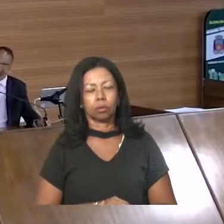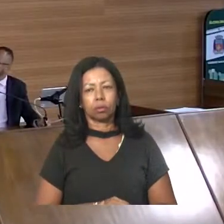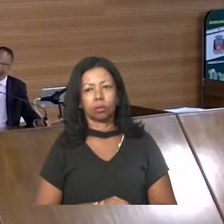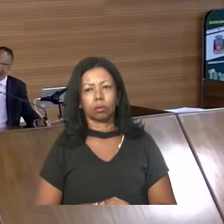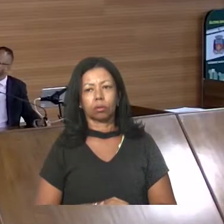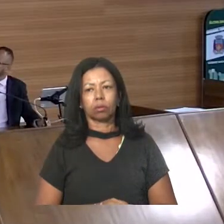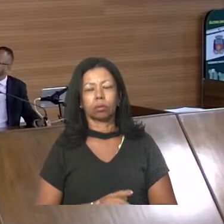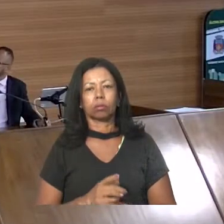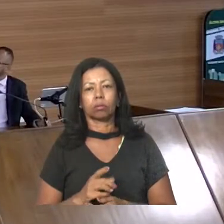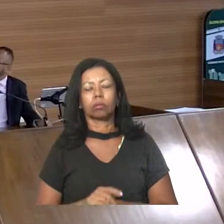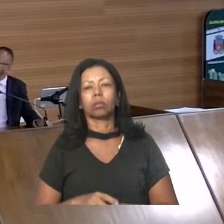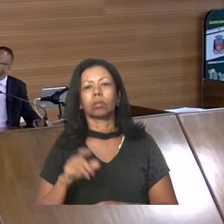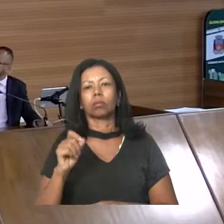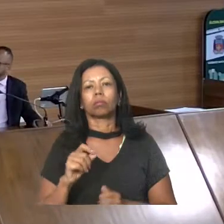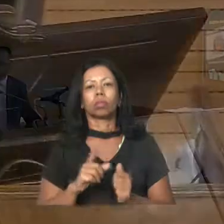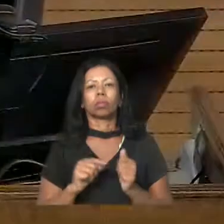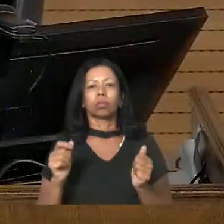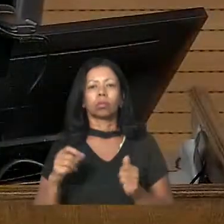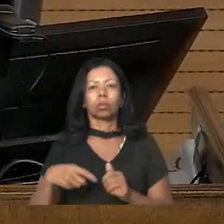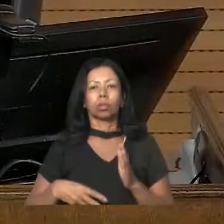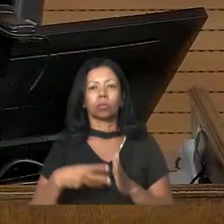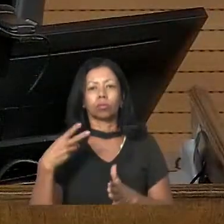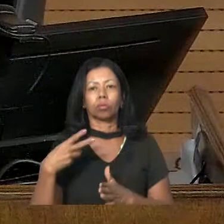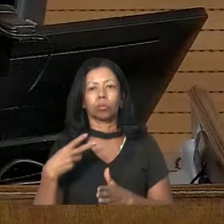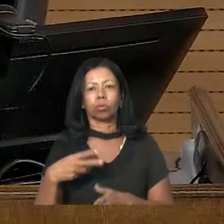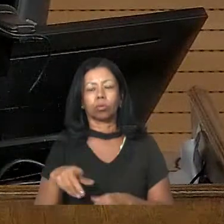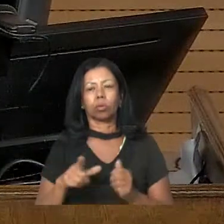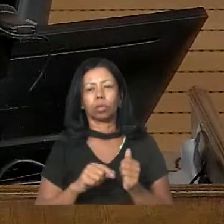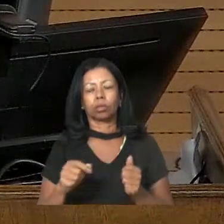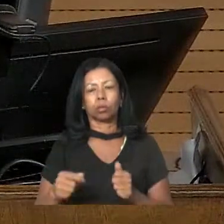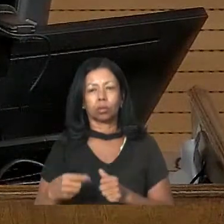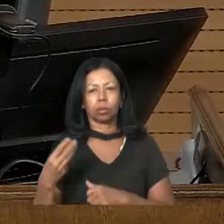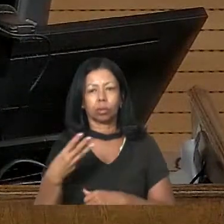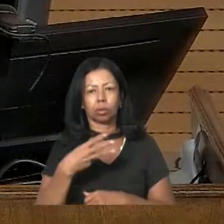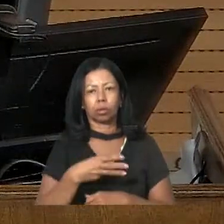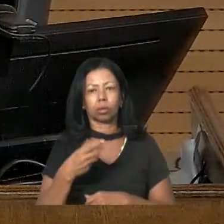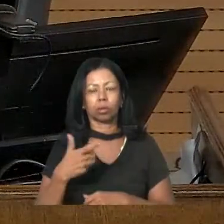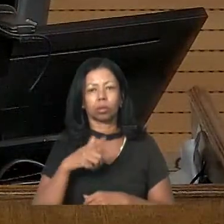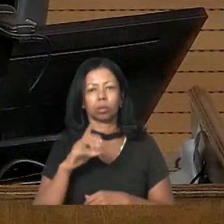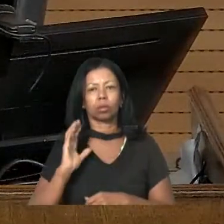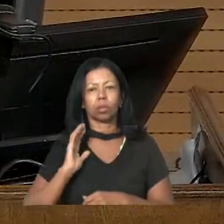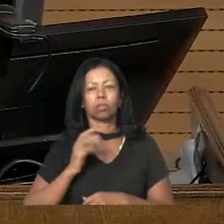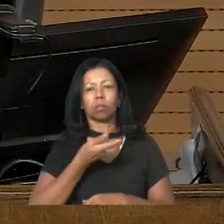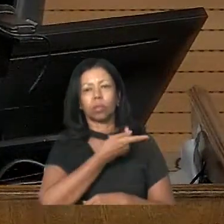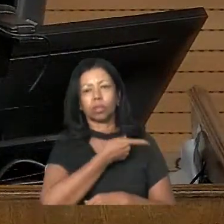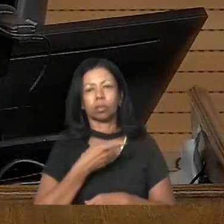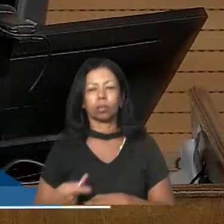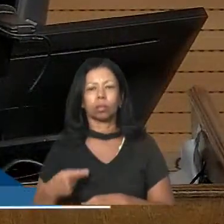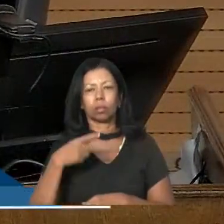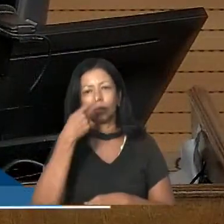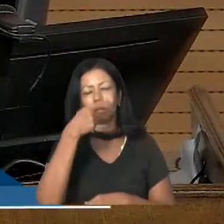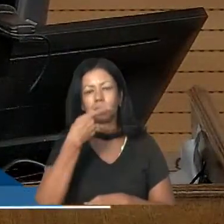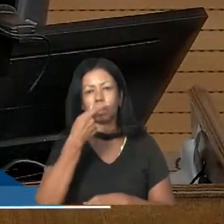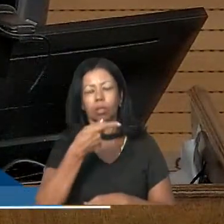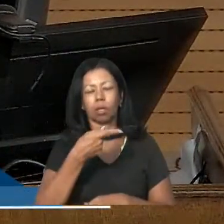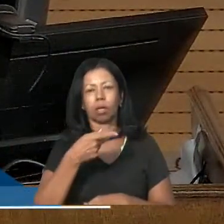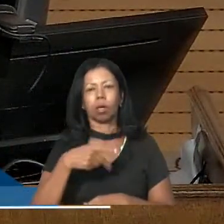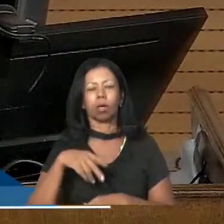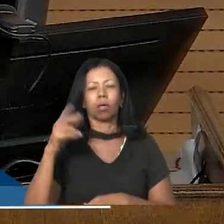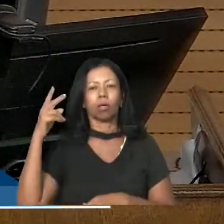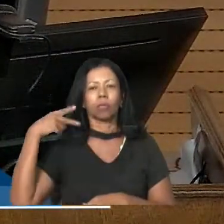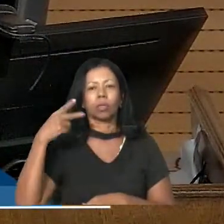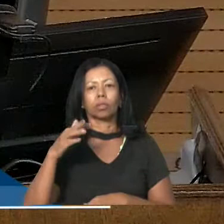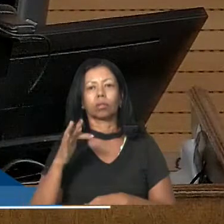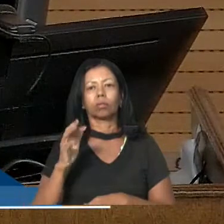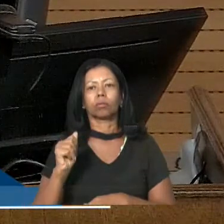Nos termos do parágrafo 2º do artigo 43 do Regimento Interno desta Casa, esta presidência concede a palavra ao vereador Fábio